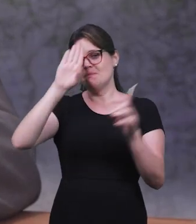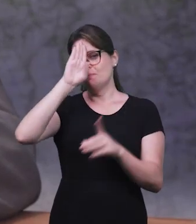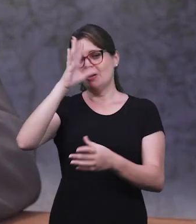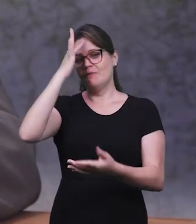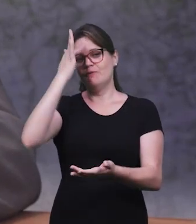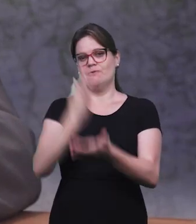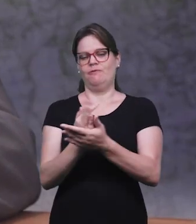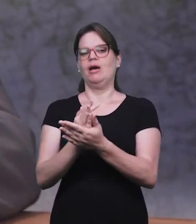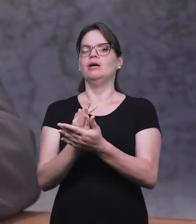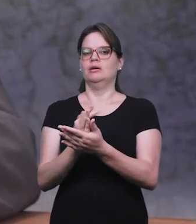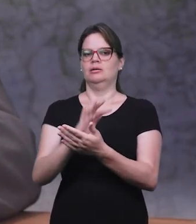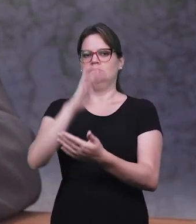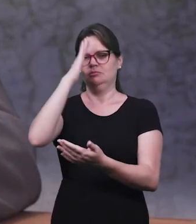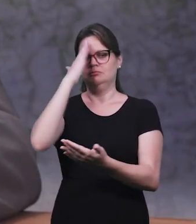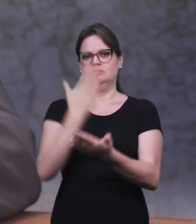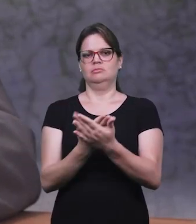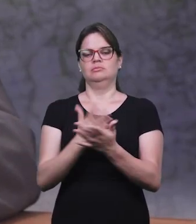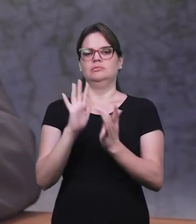versos,